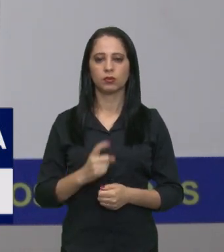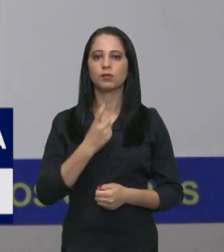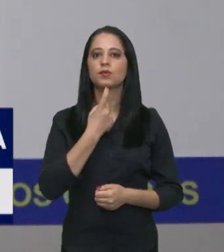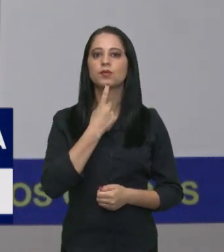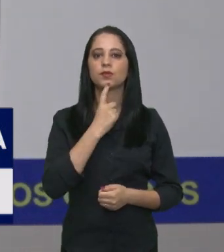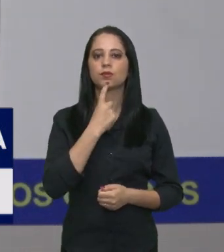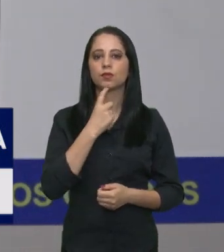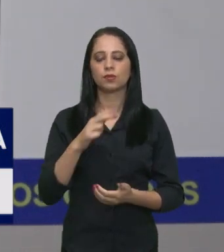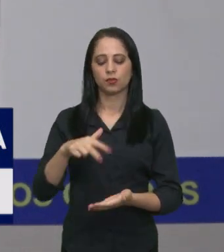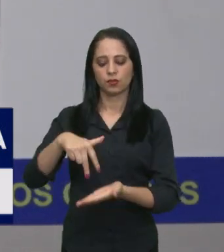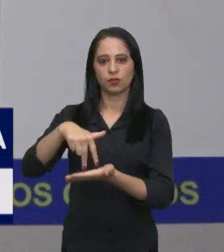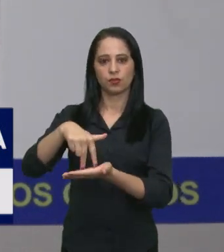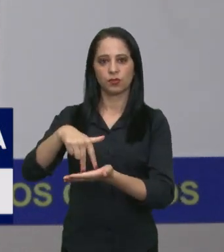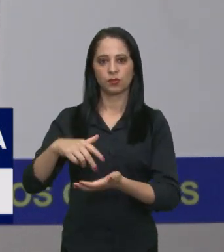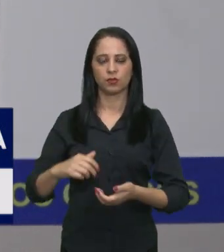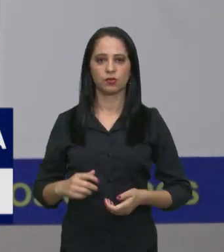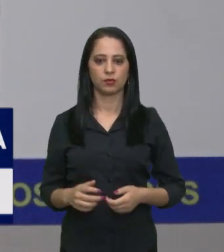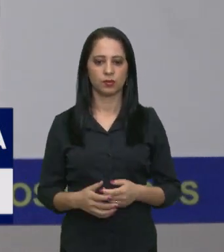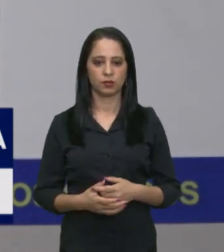Juvenil Silvério.